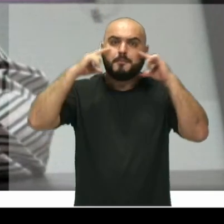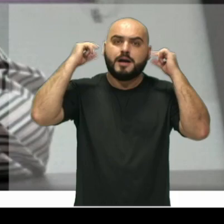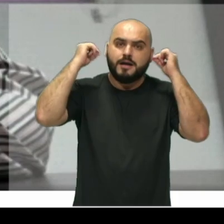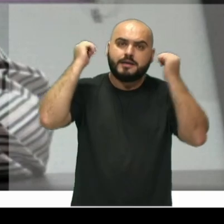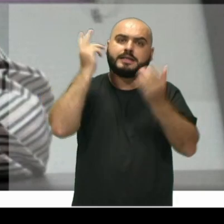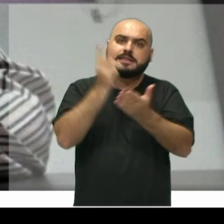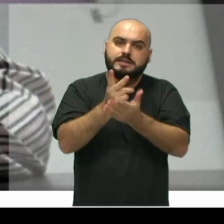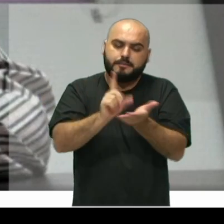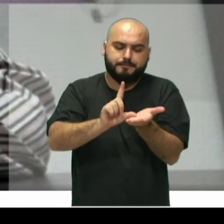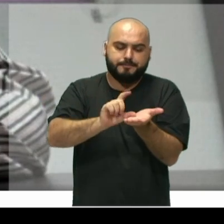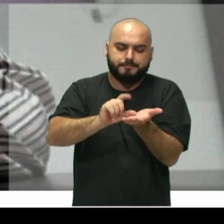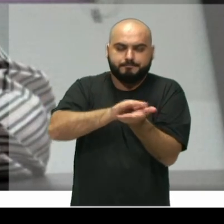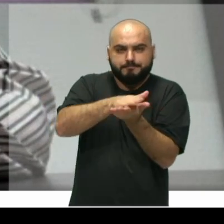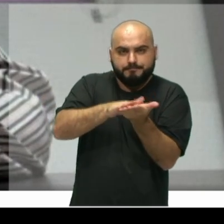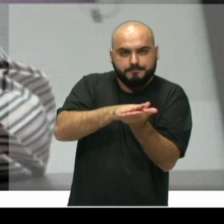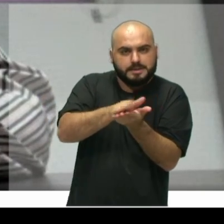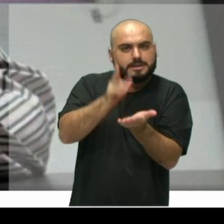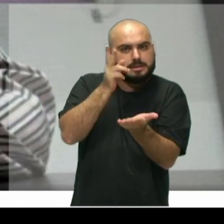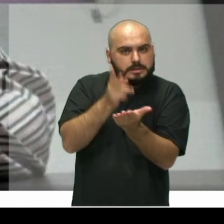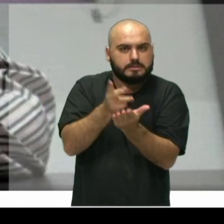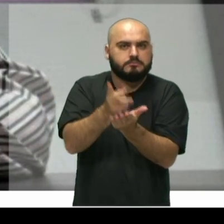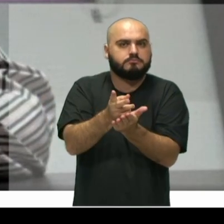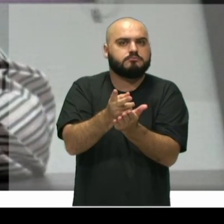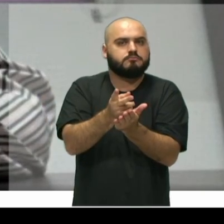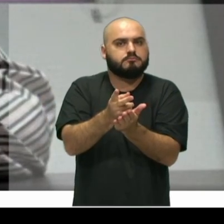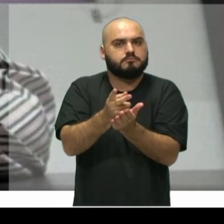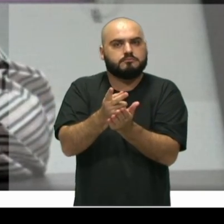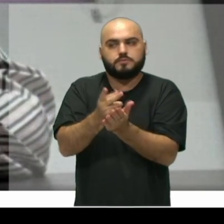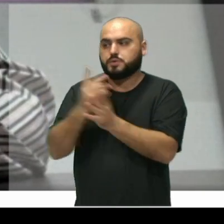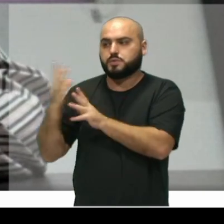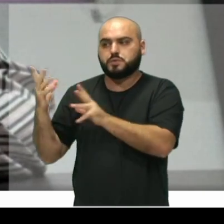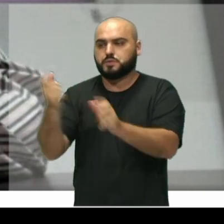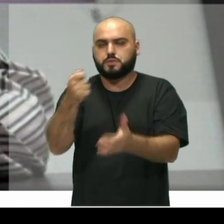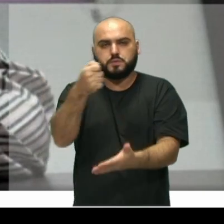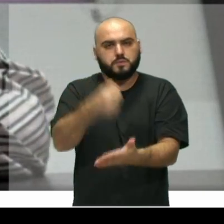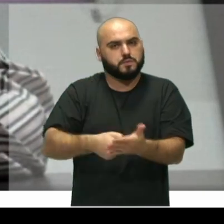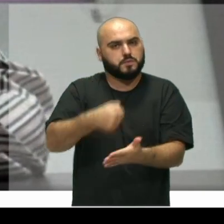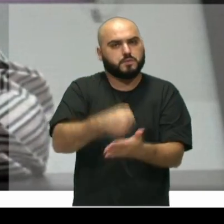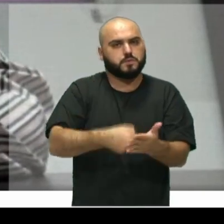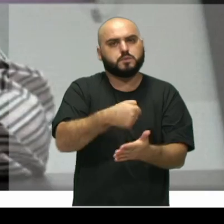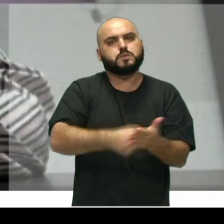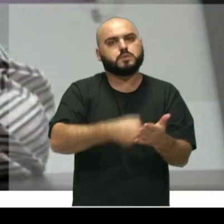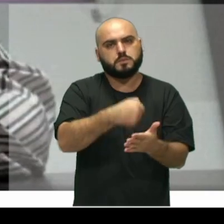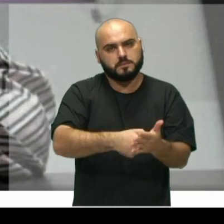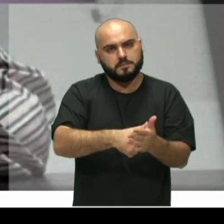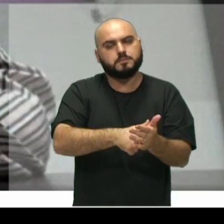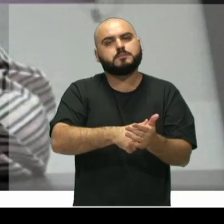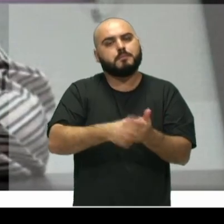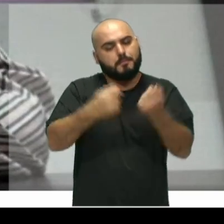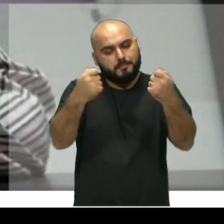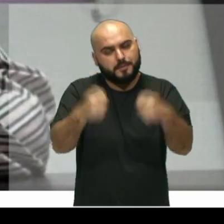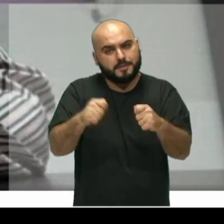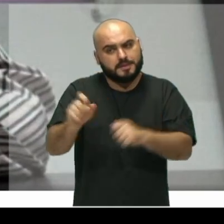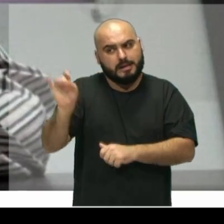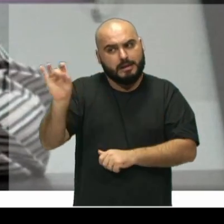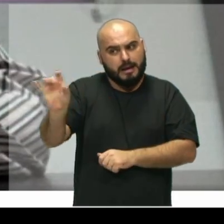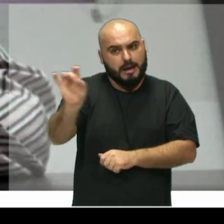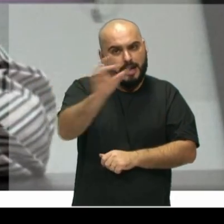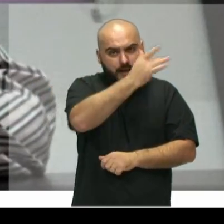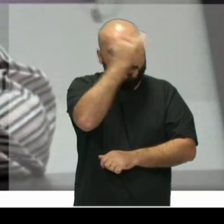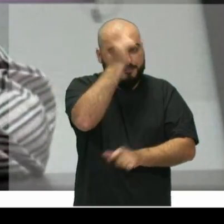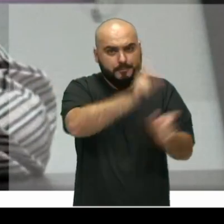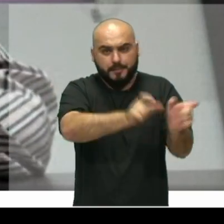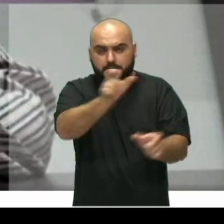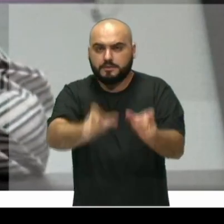álcool em gel, porque é uma luta de nós todos, é uma grande guerra que nós vivemos e precisamos que cada um possa ser um soldado, né,